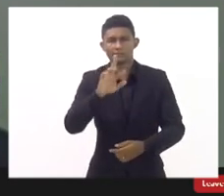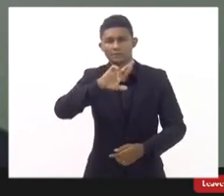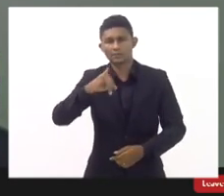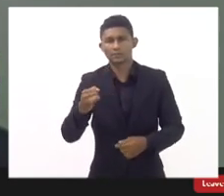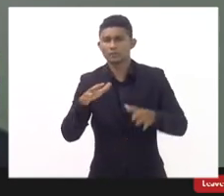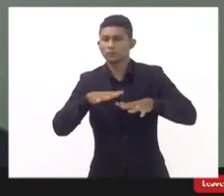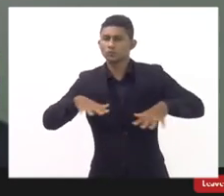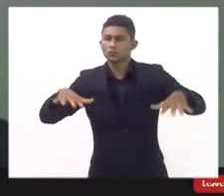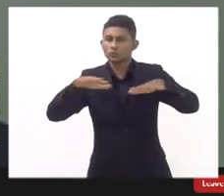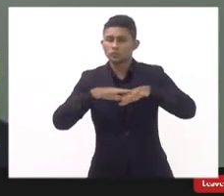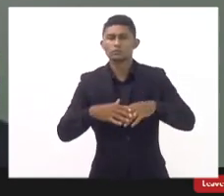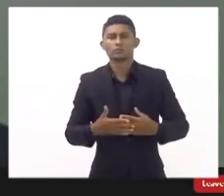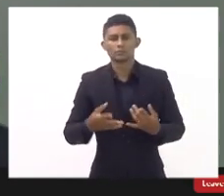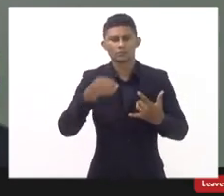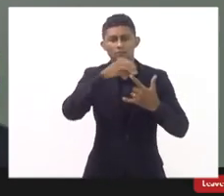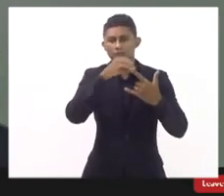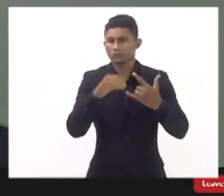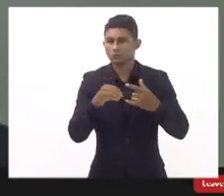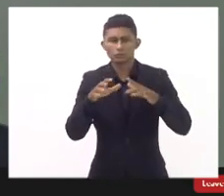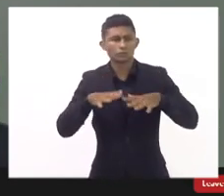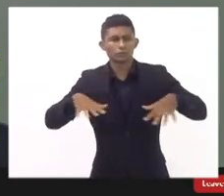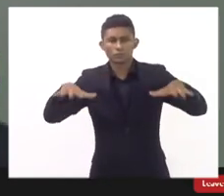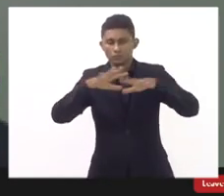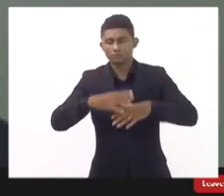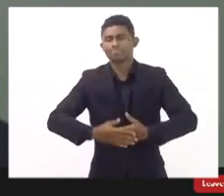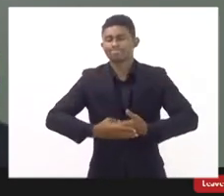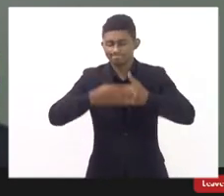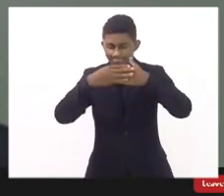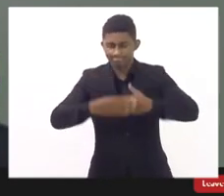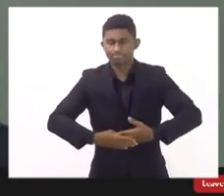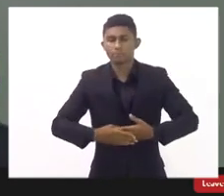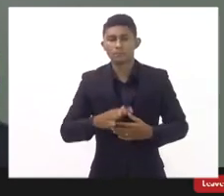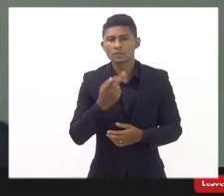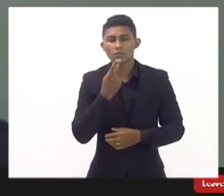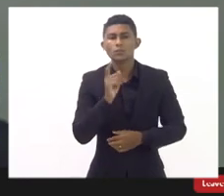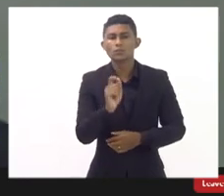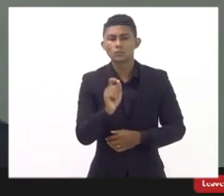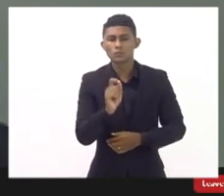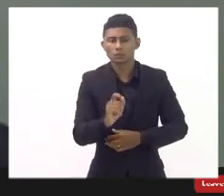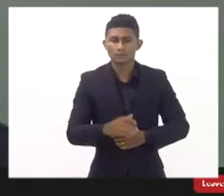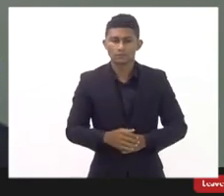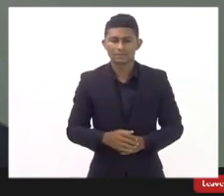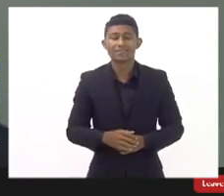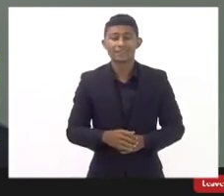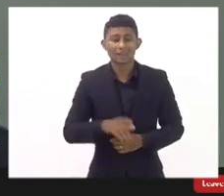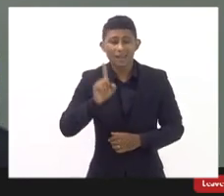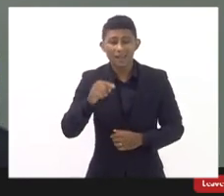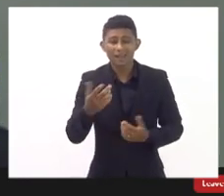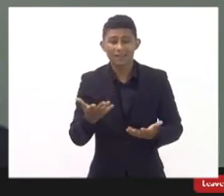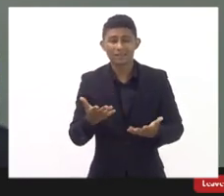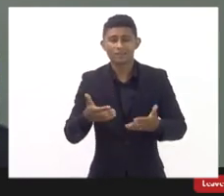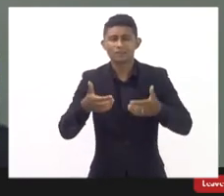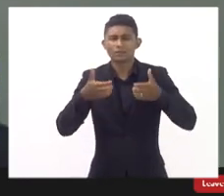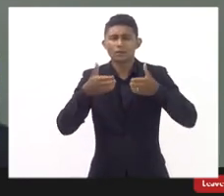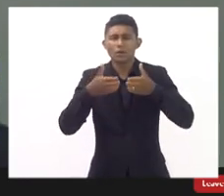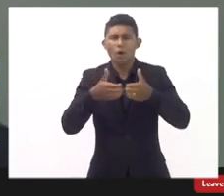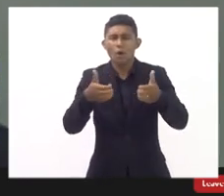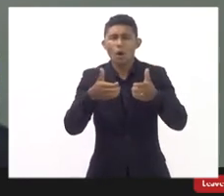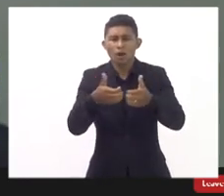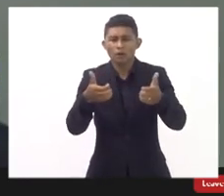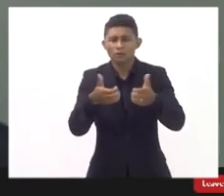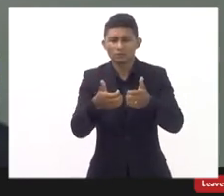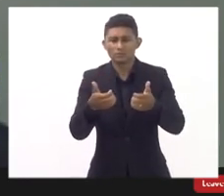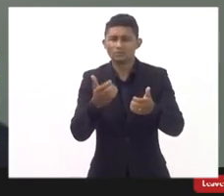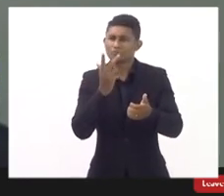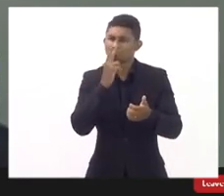FAETEC, Fiocruz, né, é a questão da qualidade desse serviço, da precarização e